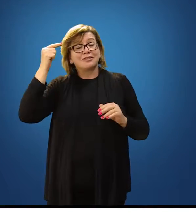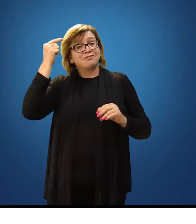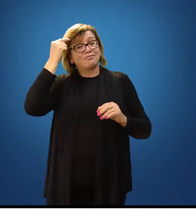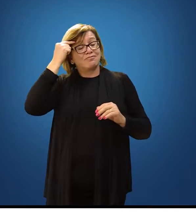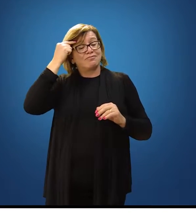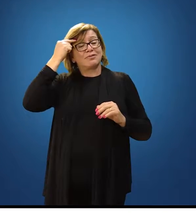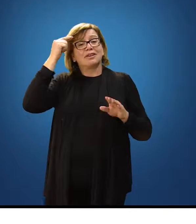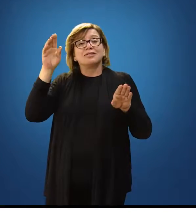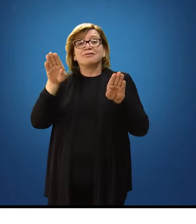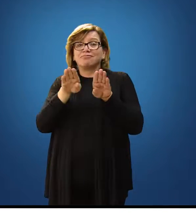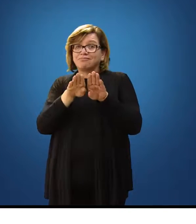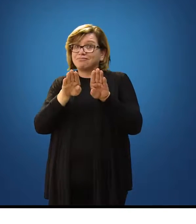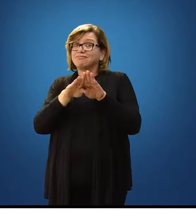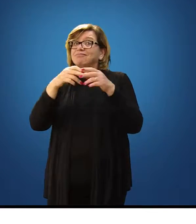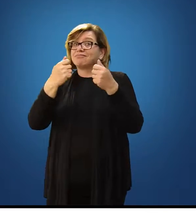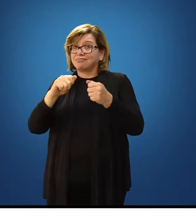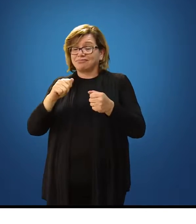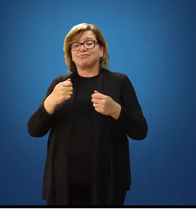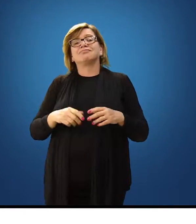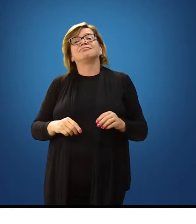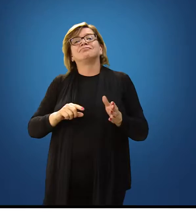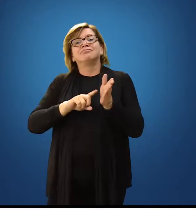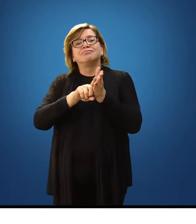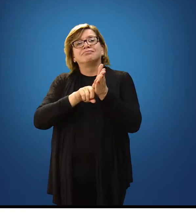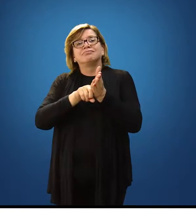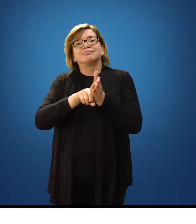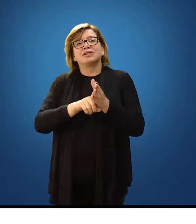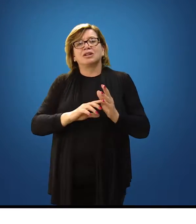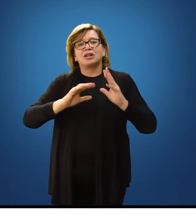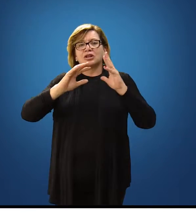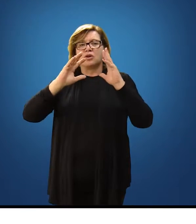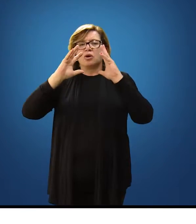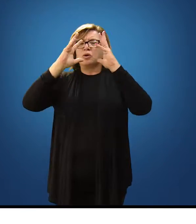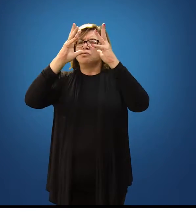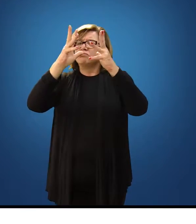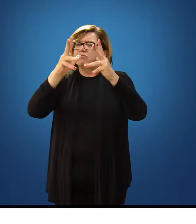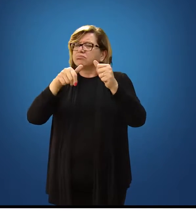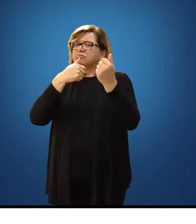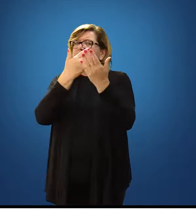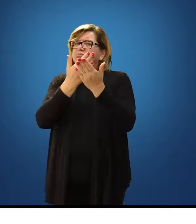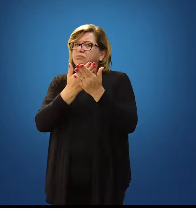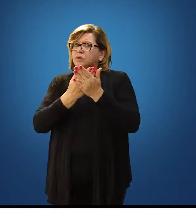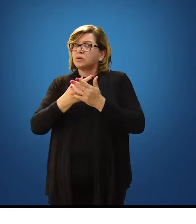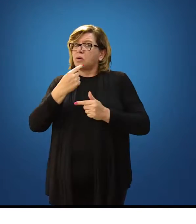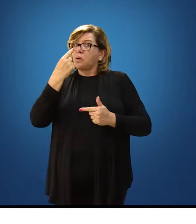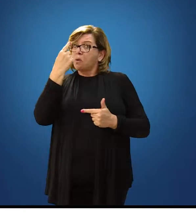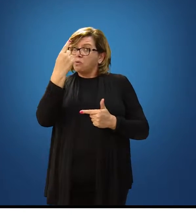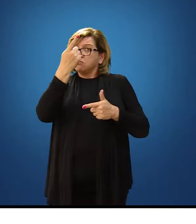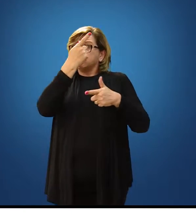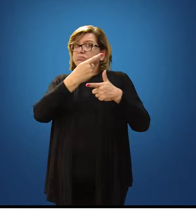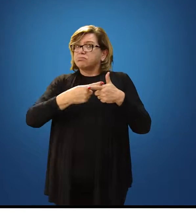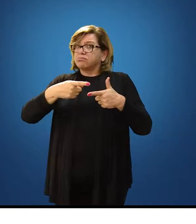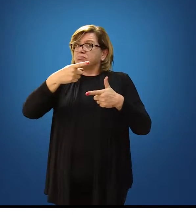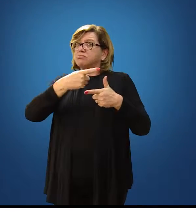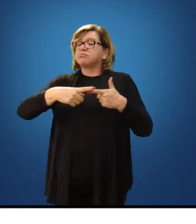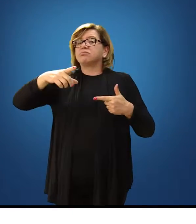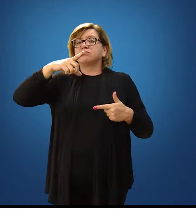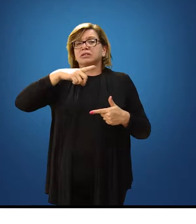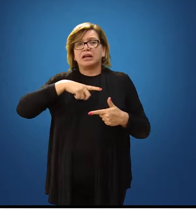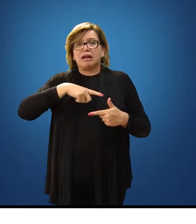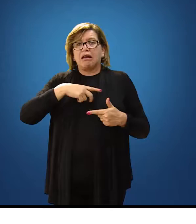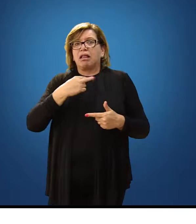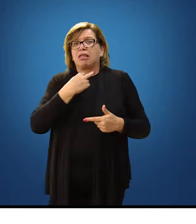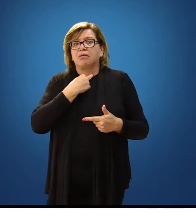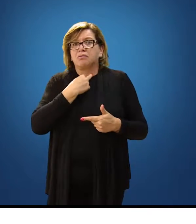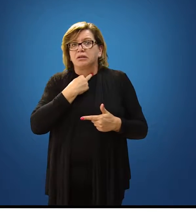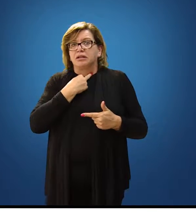pesquisa, certo? Então vejam que todo estudo ele tem um único problema de pesquisa. Nós não